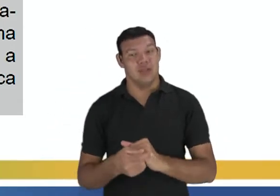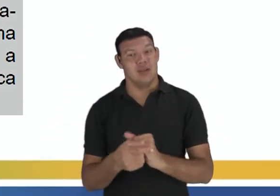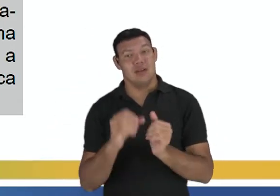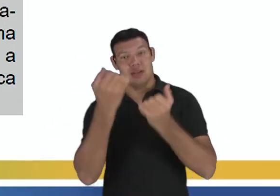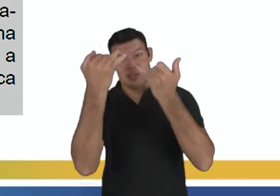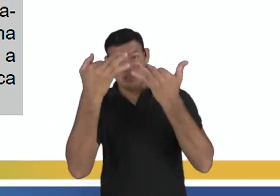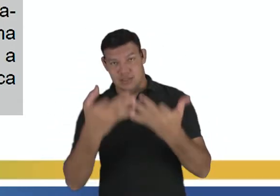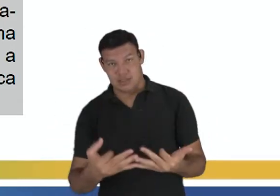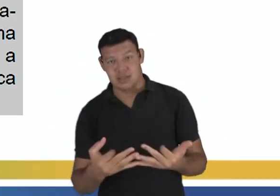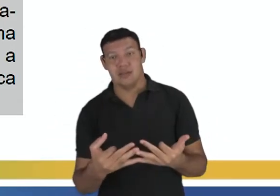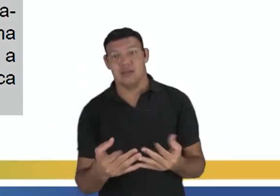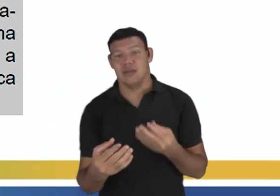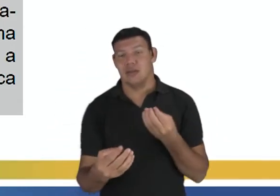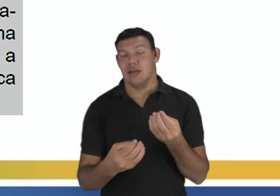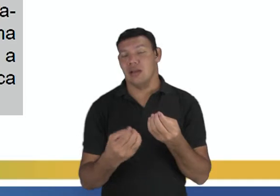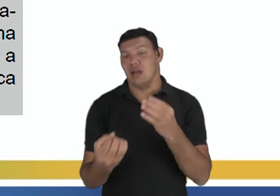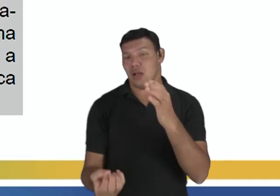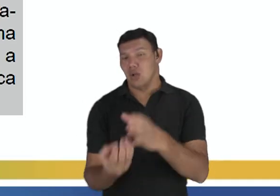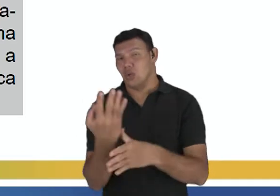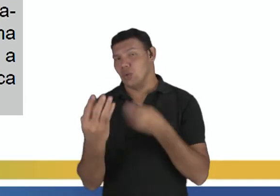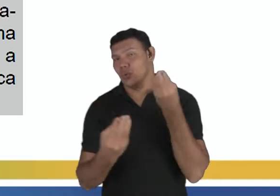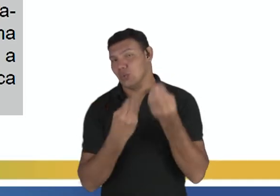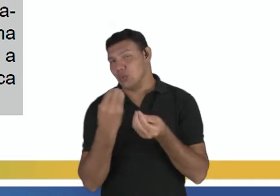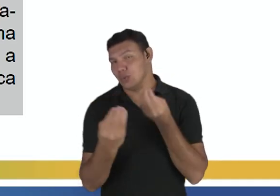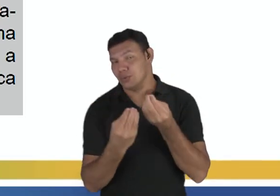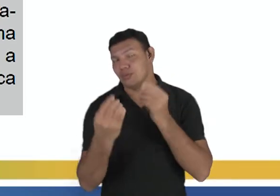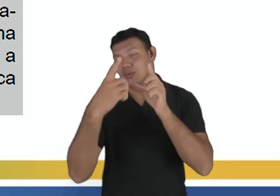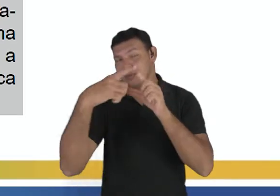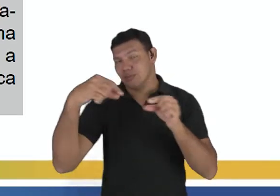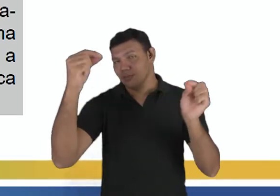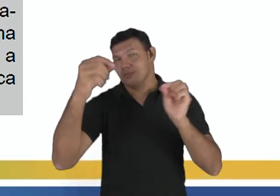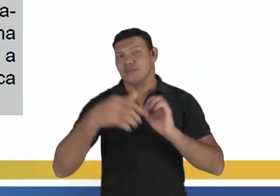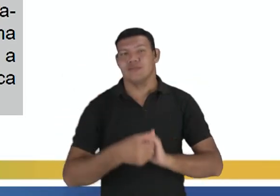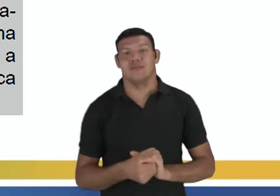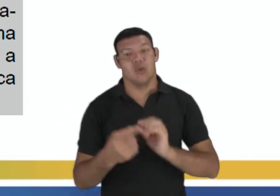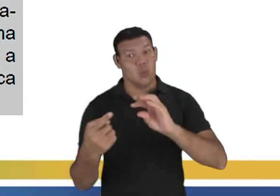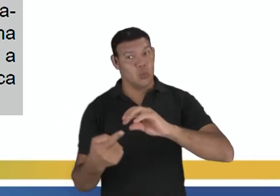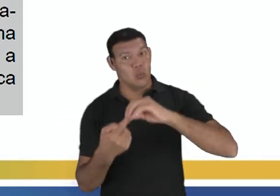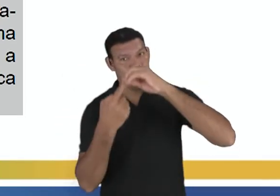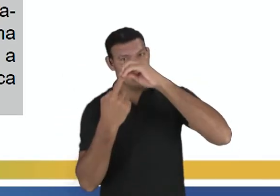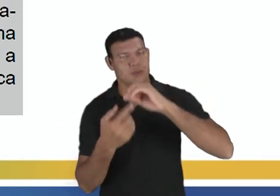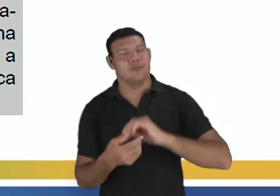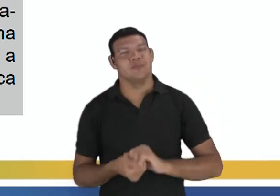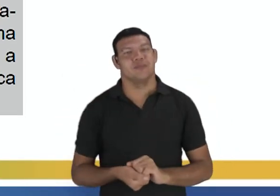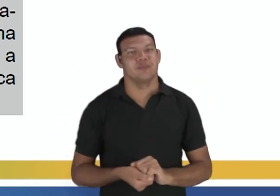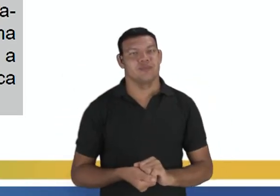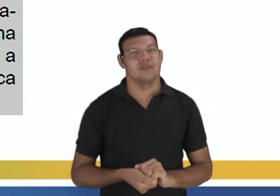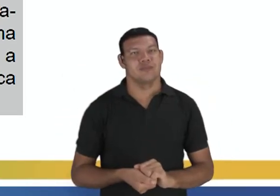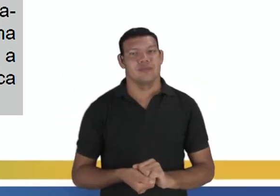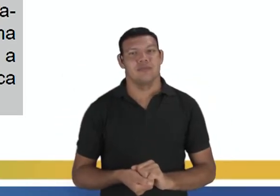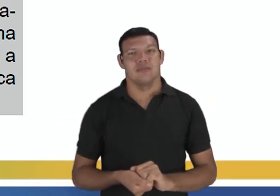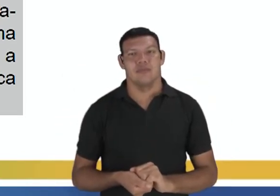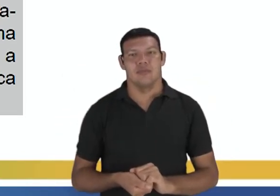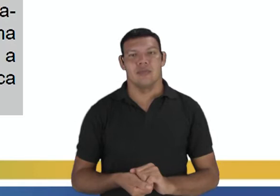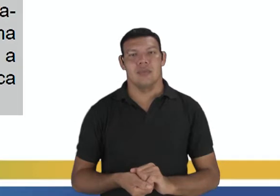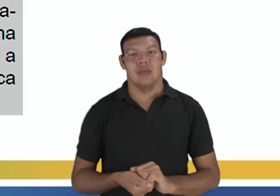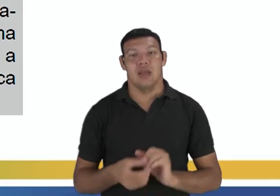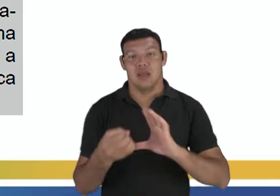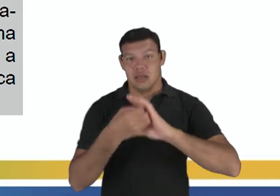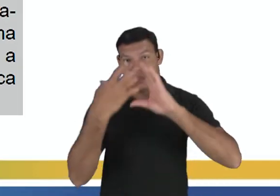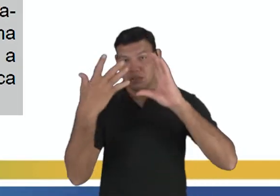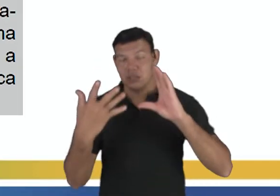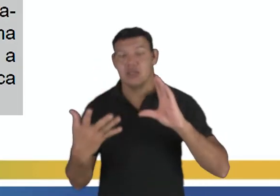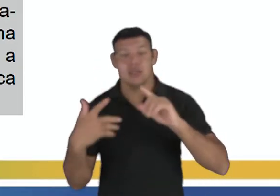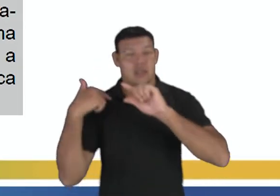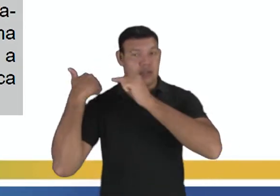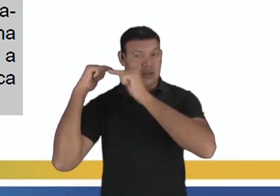para explicar, né, a origem do nosso satélite natural, do nosso único satélite natural. Como evidência dessa teoria,